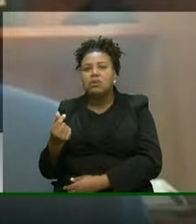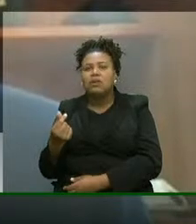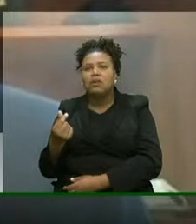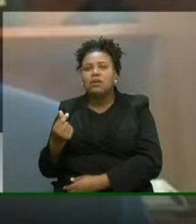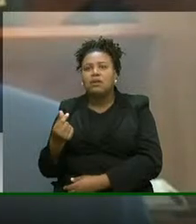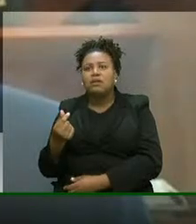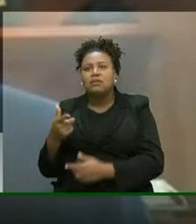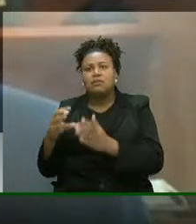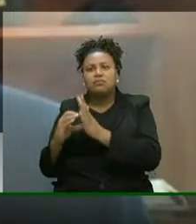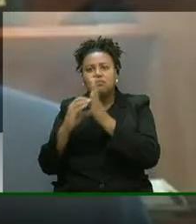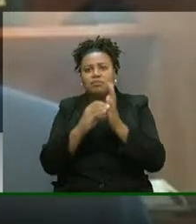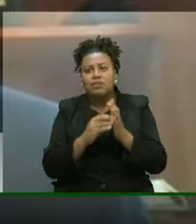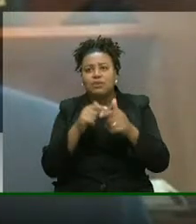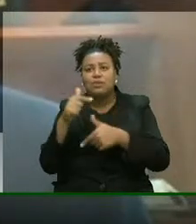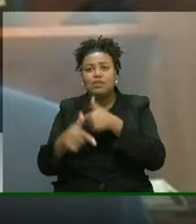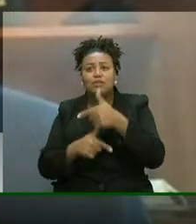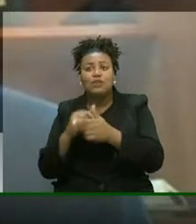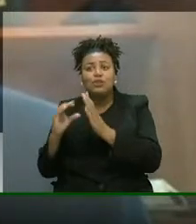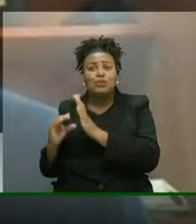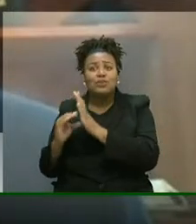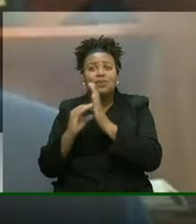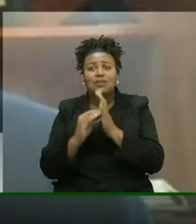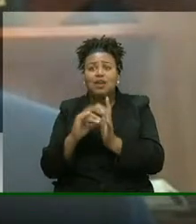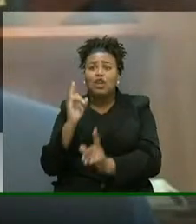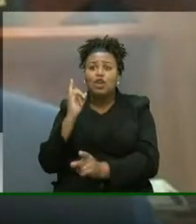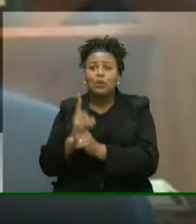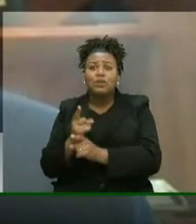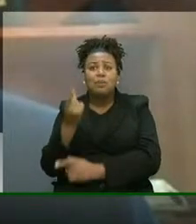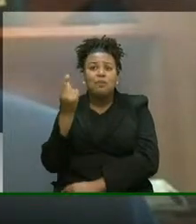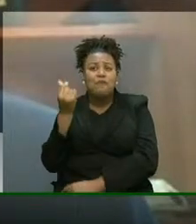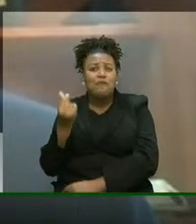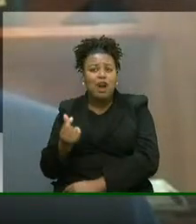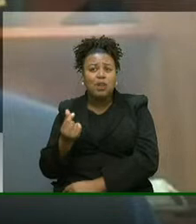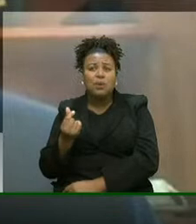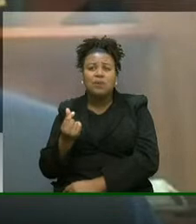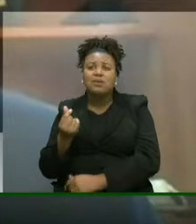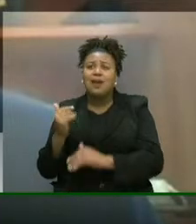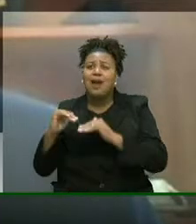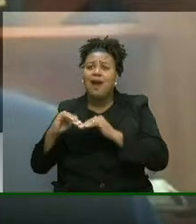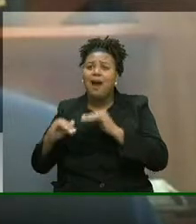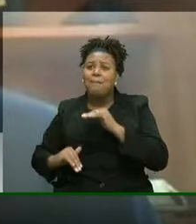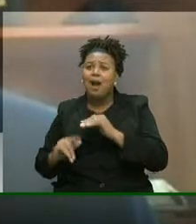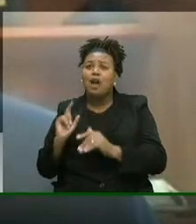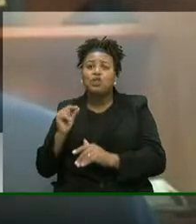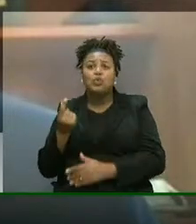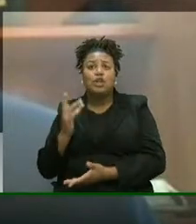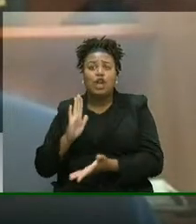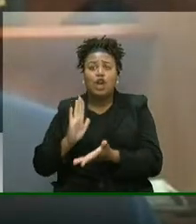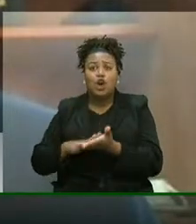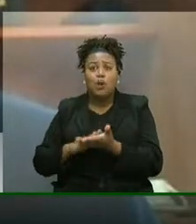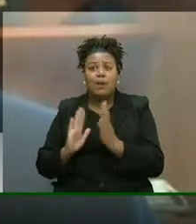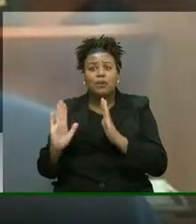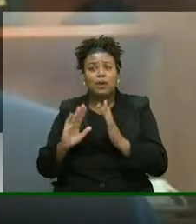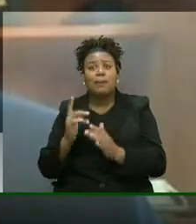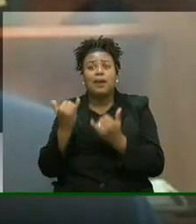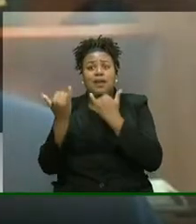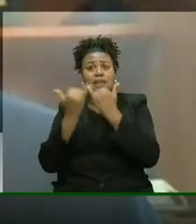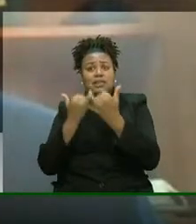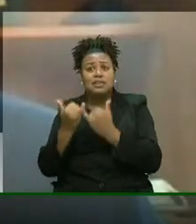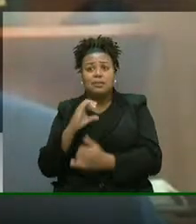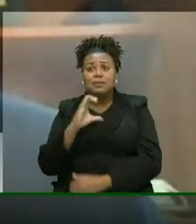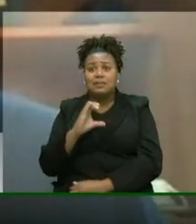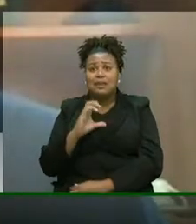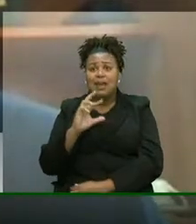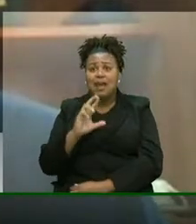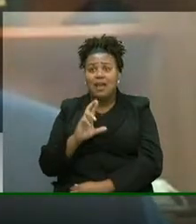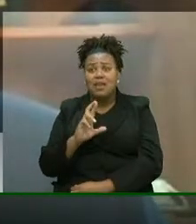dos atos do Detran, dos serviços do Detran, nós encontramos valores muito abaixo daquilo que era cobrado na época. Só para dar um exemplo, o